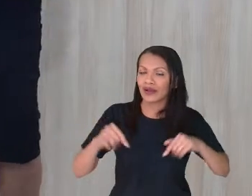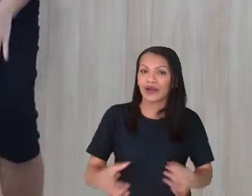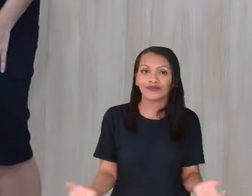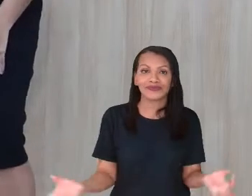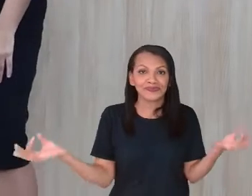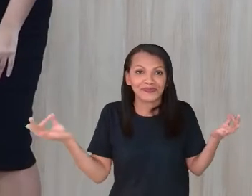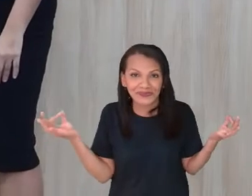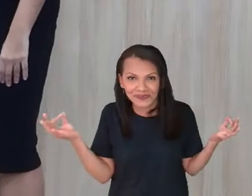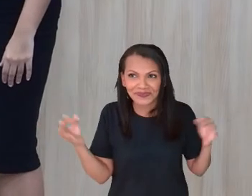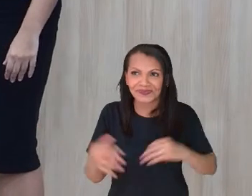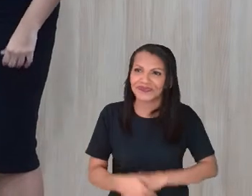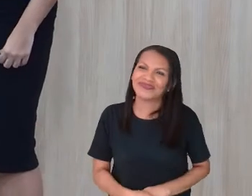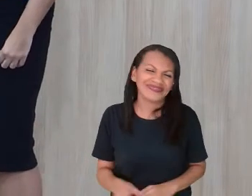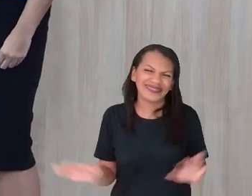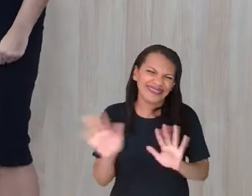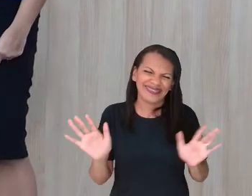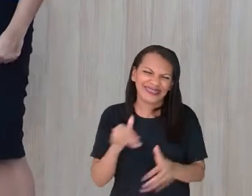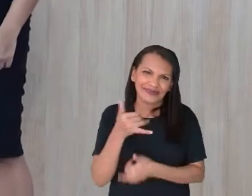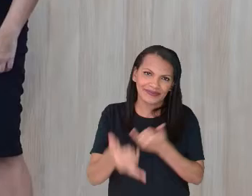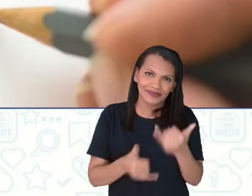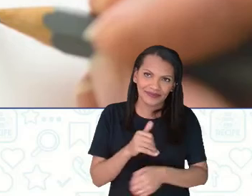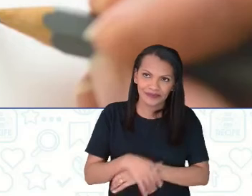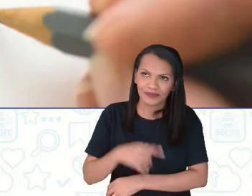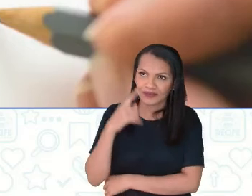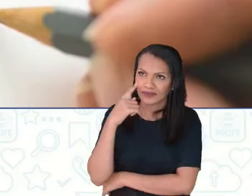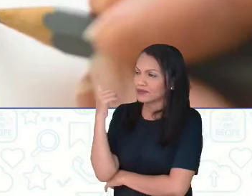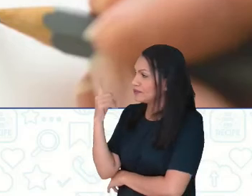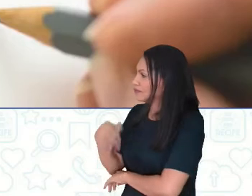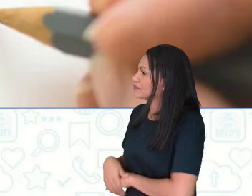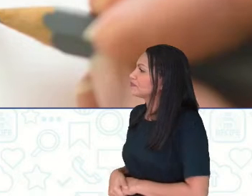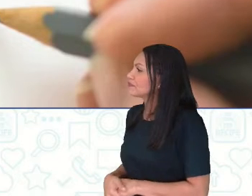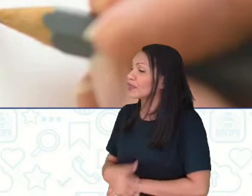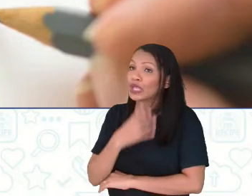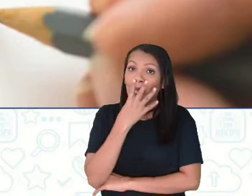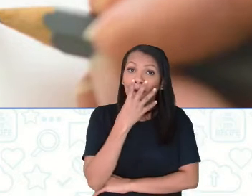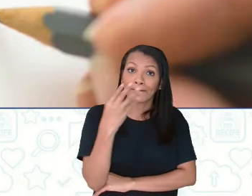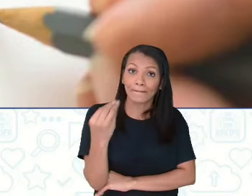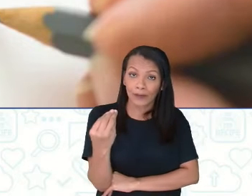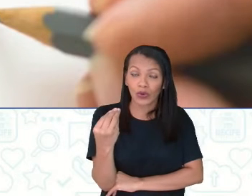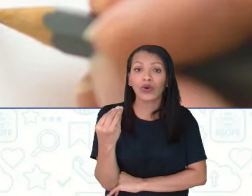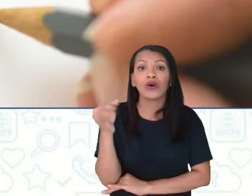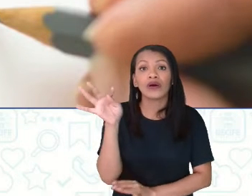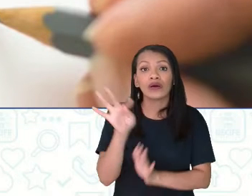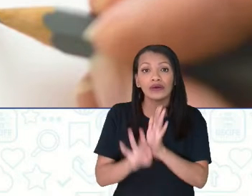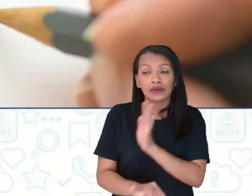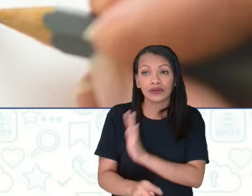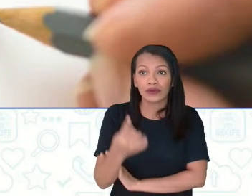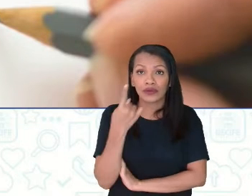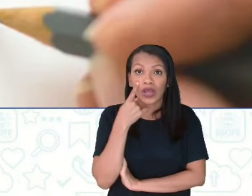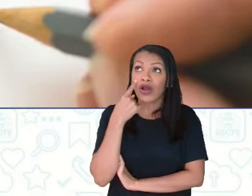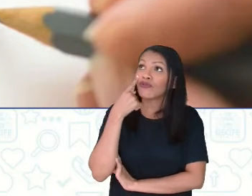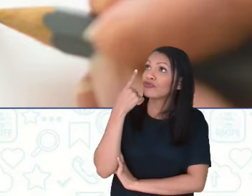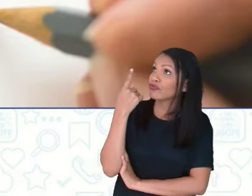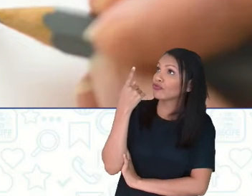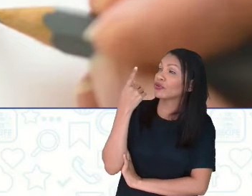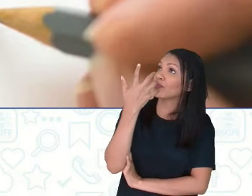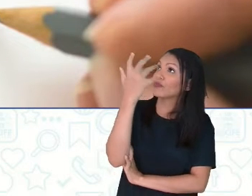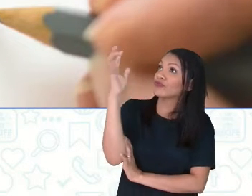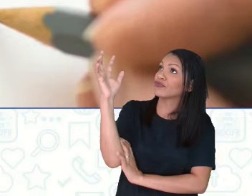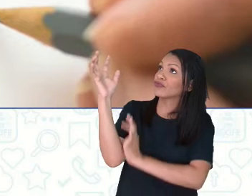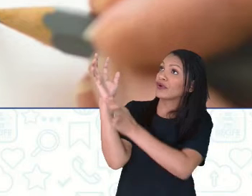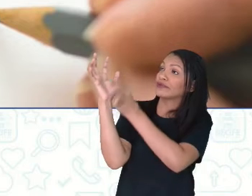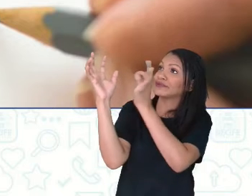yoga. Não é yoga, gente, ó. A raposa, do texto 1, apesar de ver lindos cachos de uva,